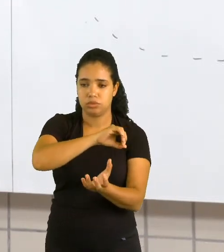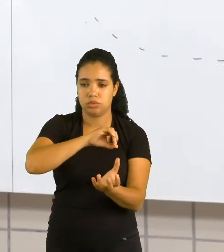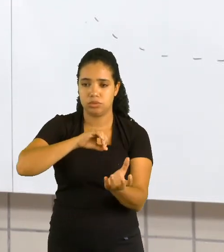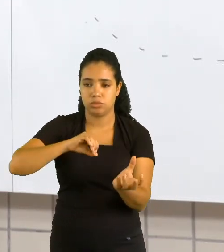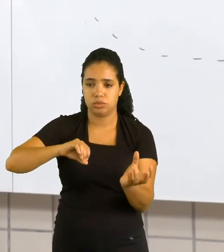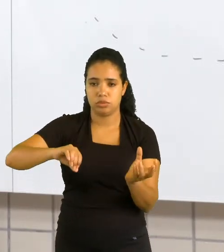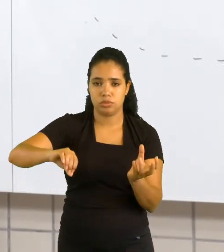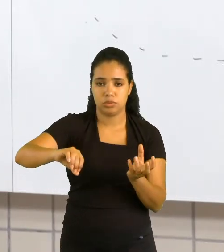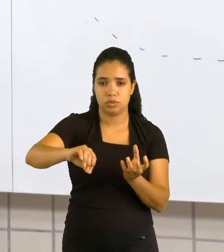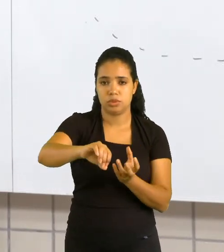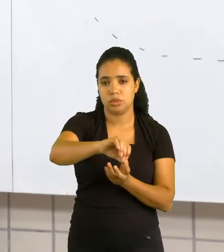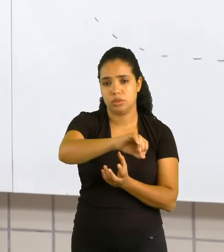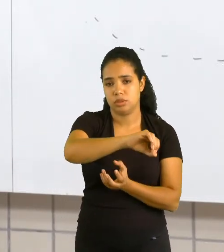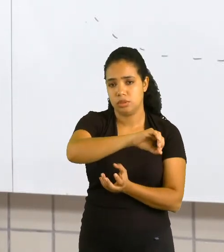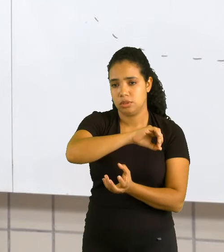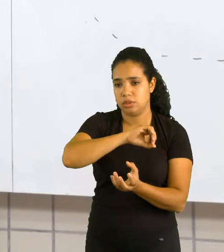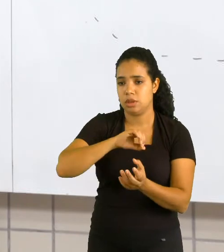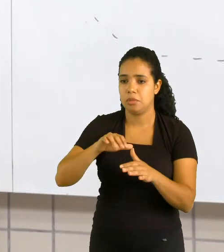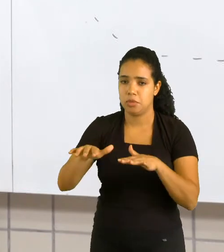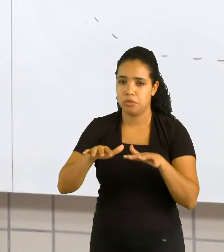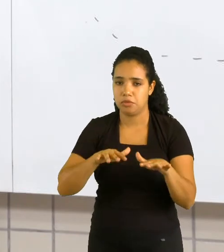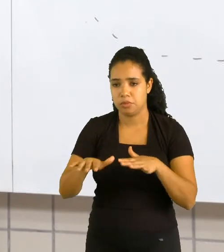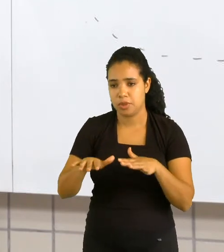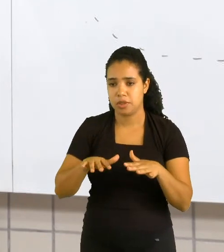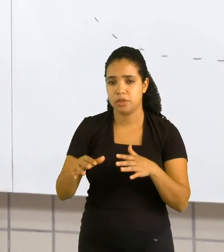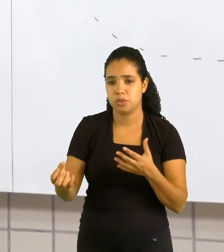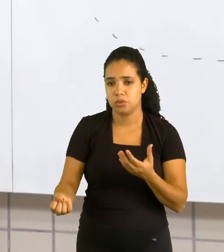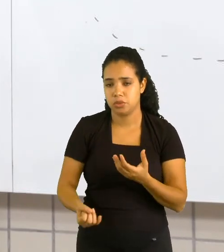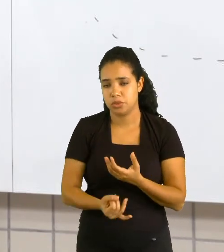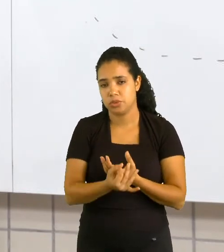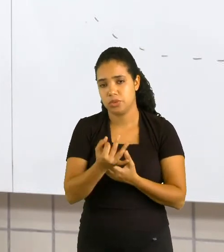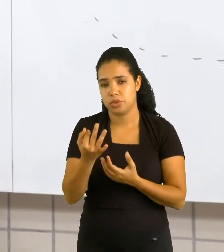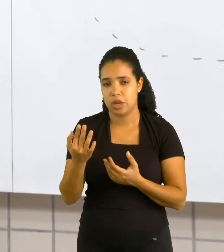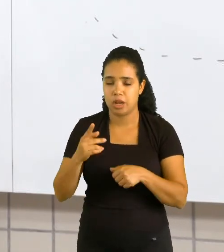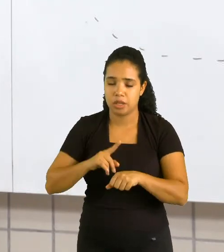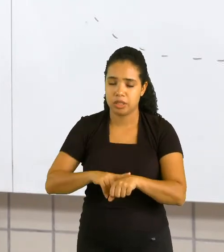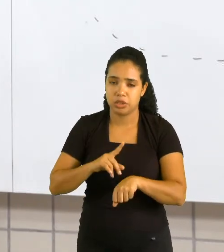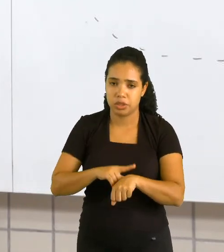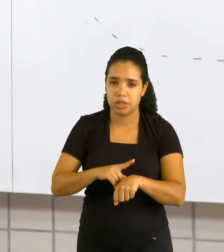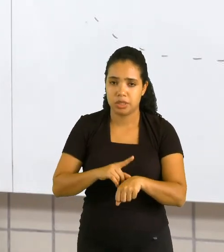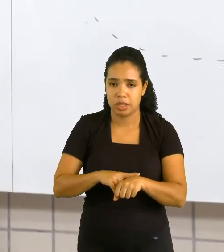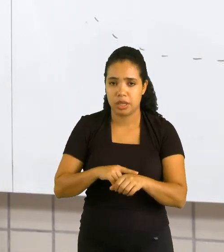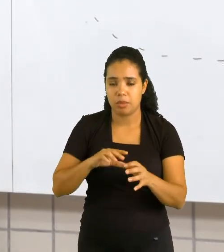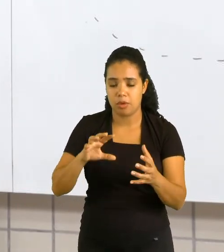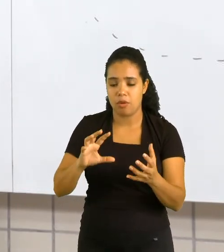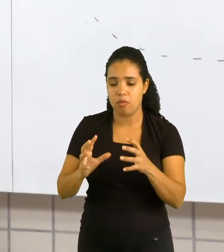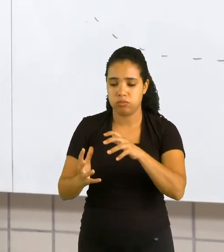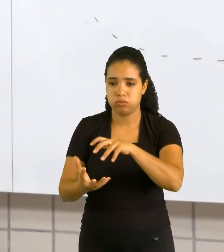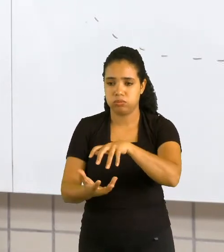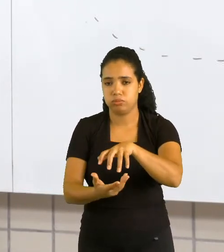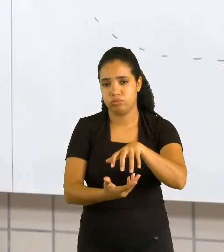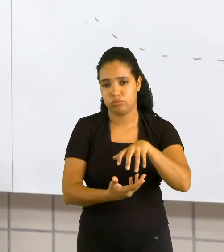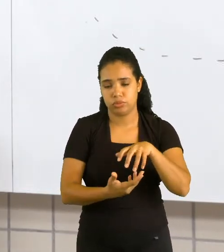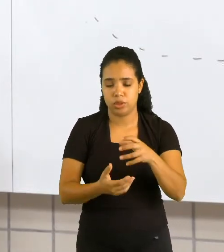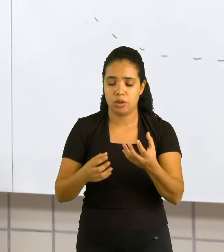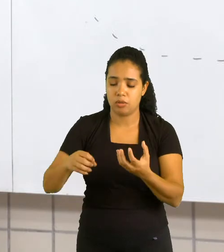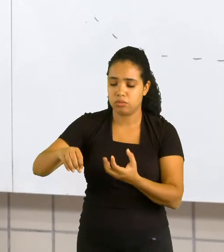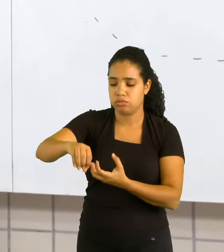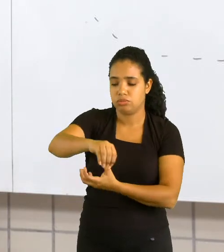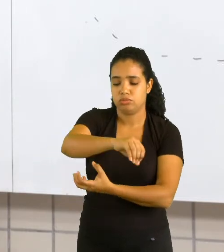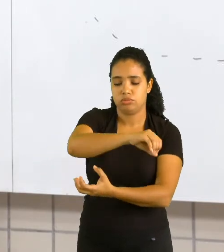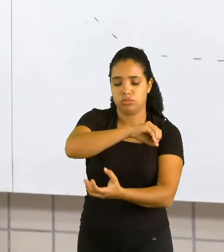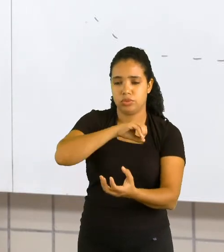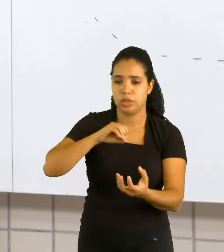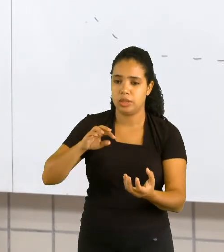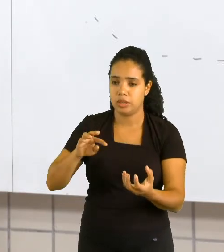Sol. E esse movimento então dura a mesma quantidade de tempo que a Terra. O movimento de revolução, ele